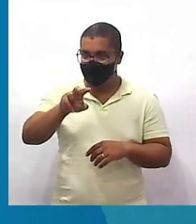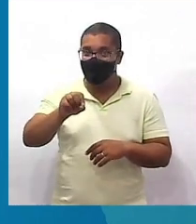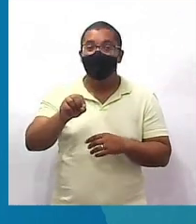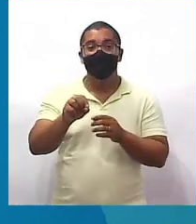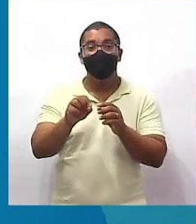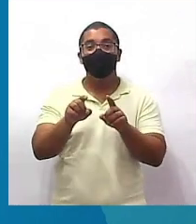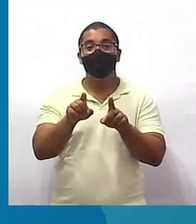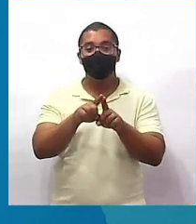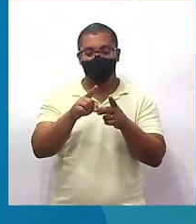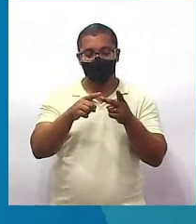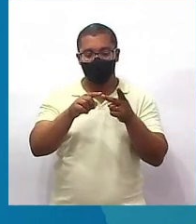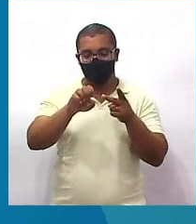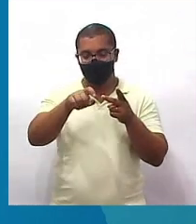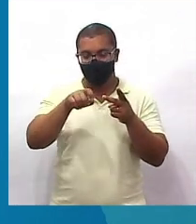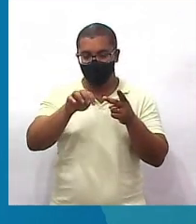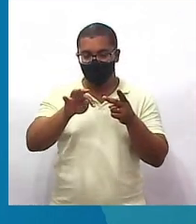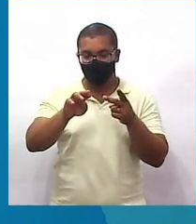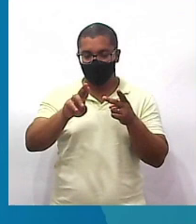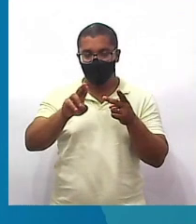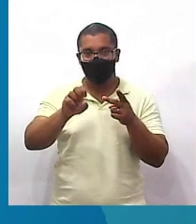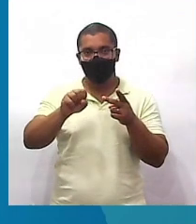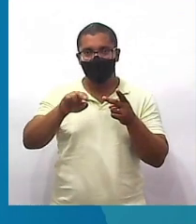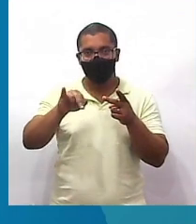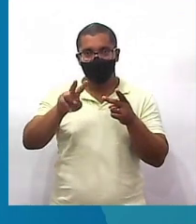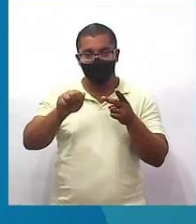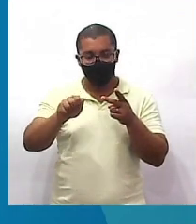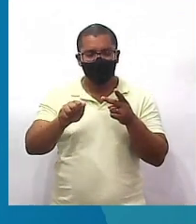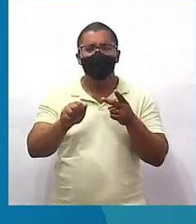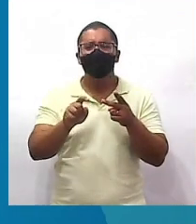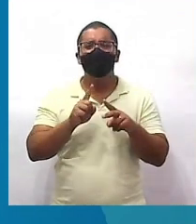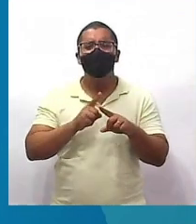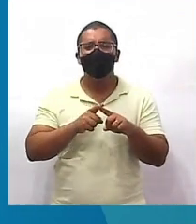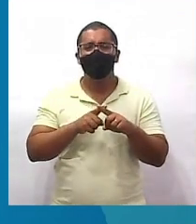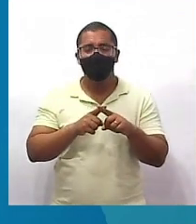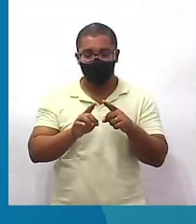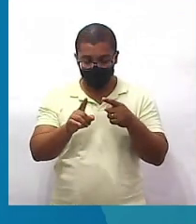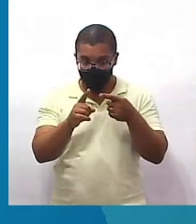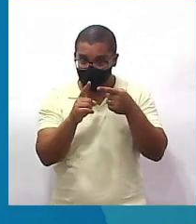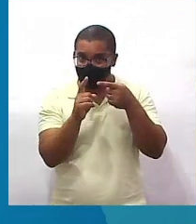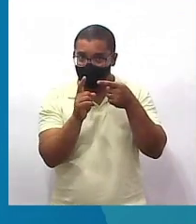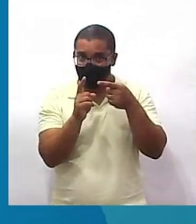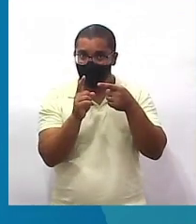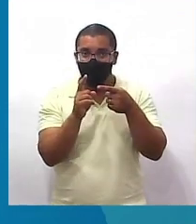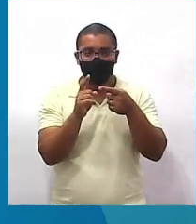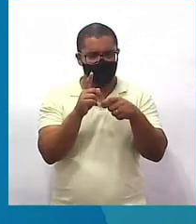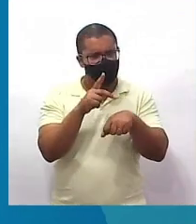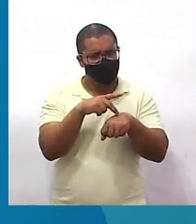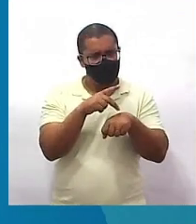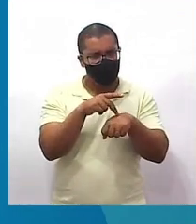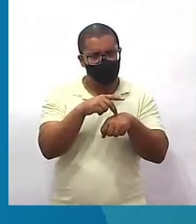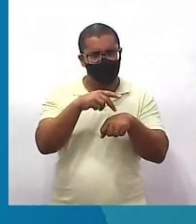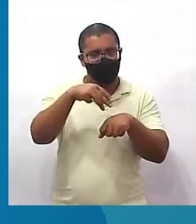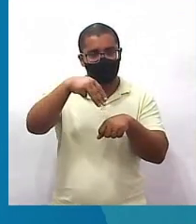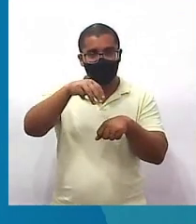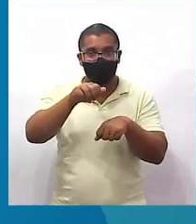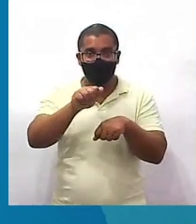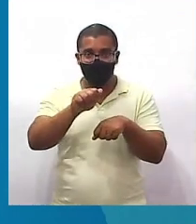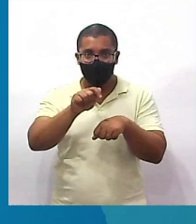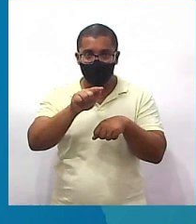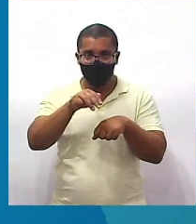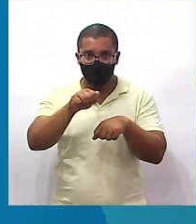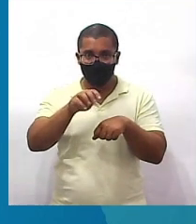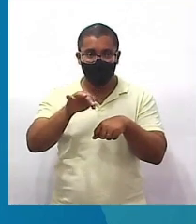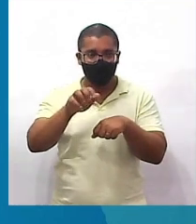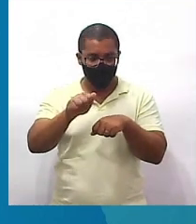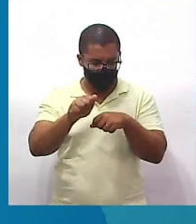bem essa diferença daí. Porque as rochas magmáticas, elas vão formar justamente a